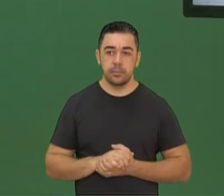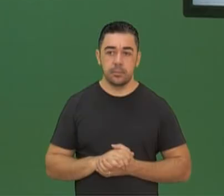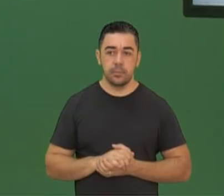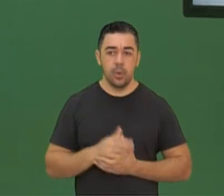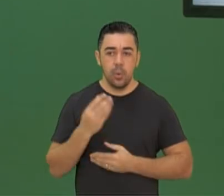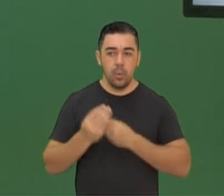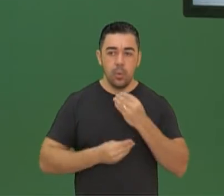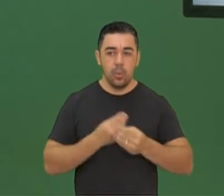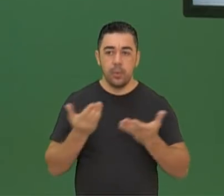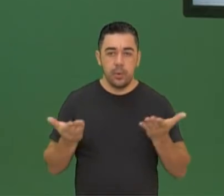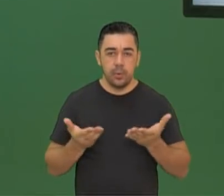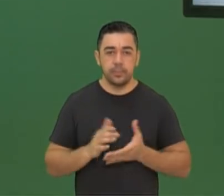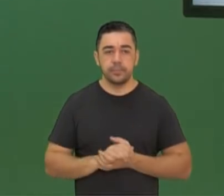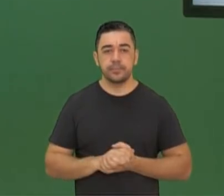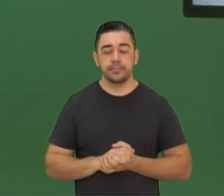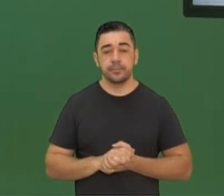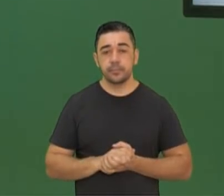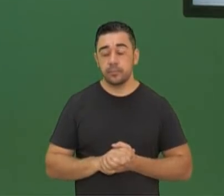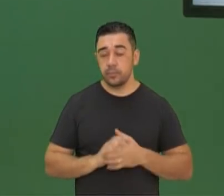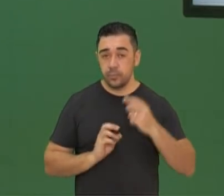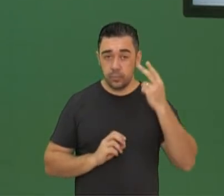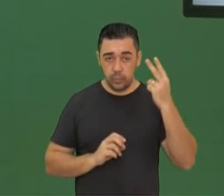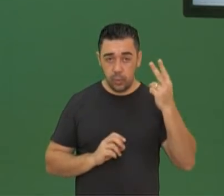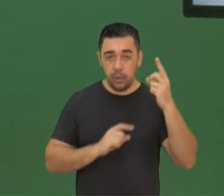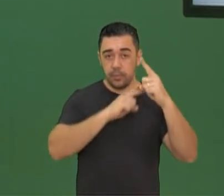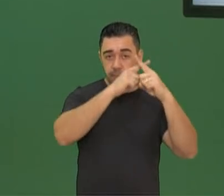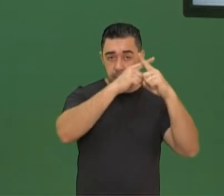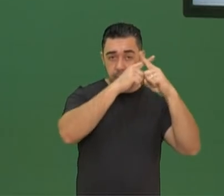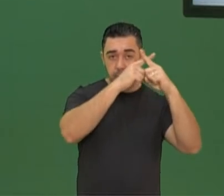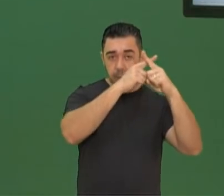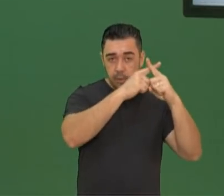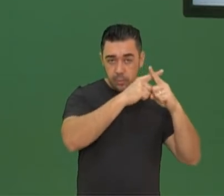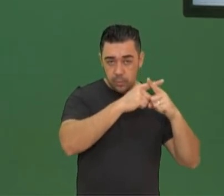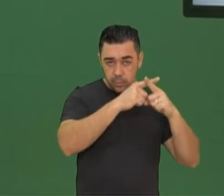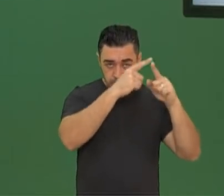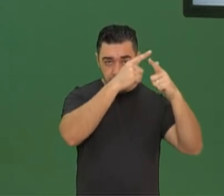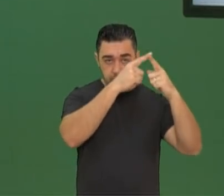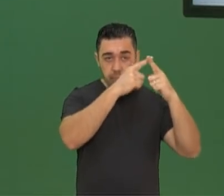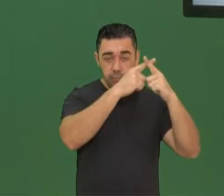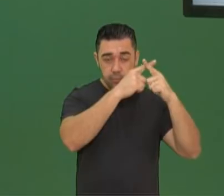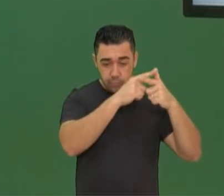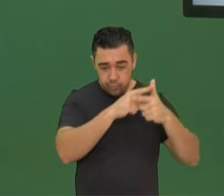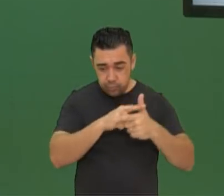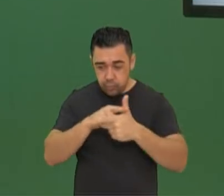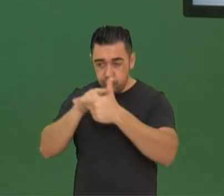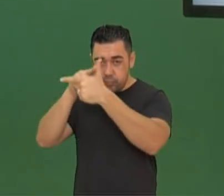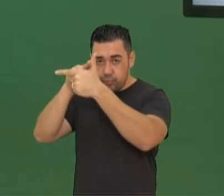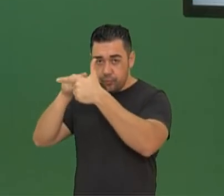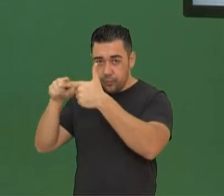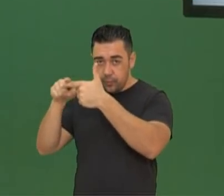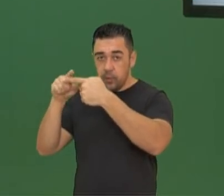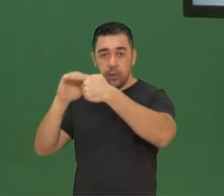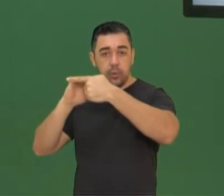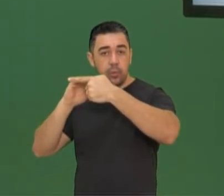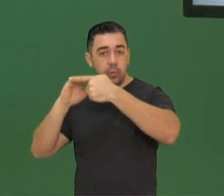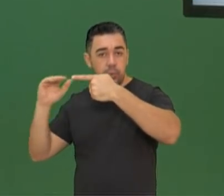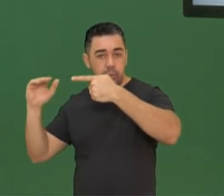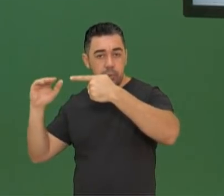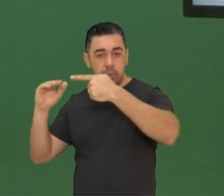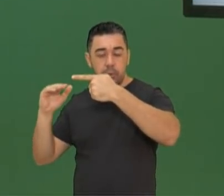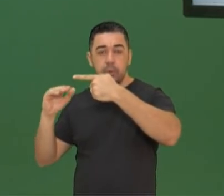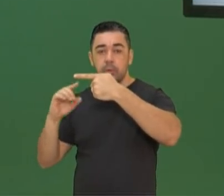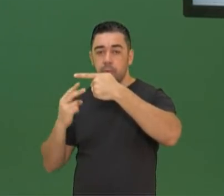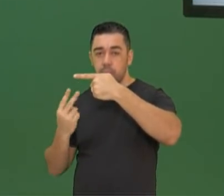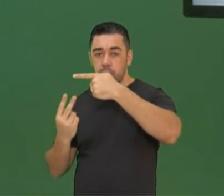Agora, o que acontece? Esse 2 está multiplicando, ele vai para o outro lado dividindo. Quando ele for dividir, ele vai dividir a expressão inteira. Então,